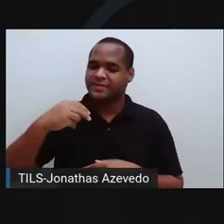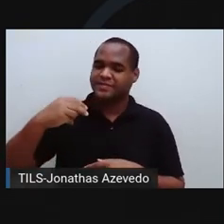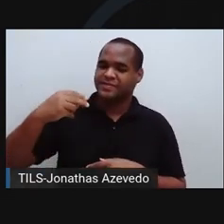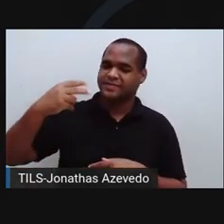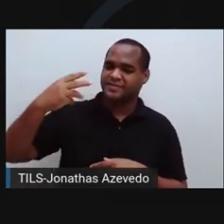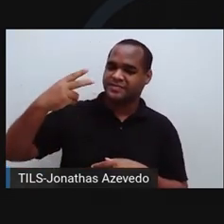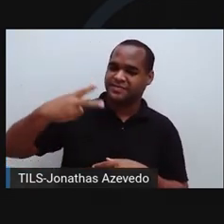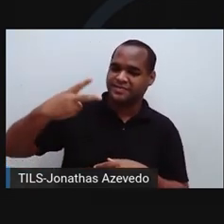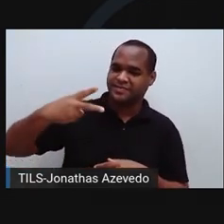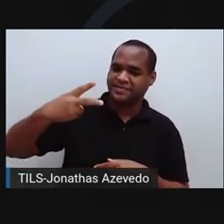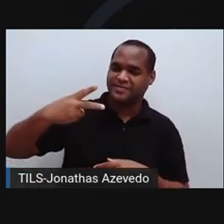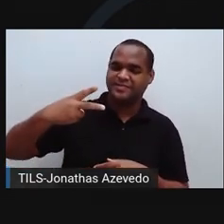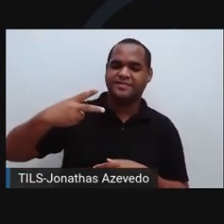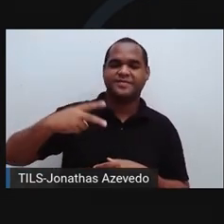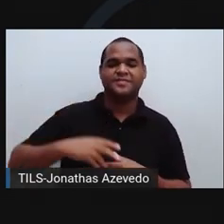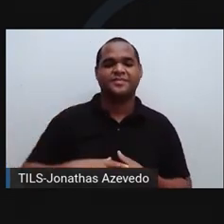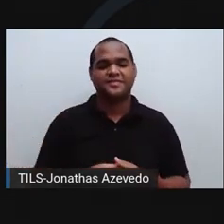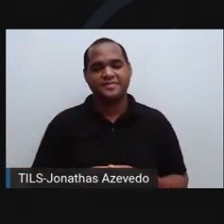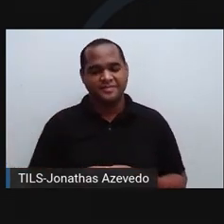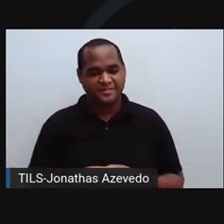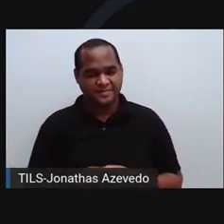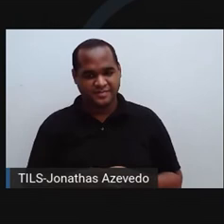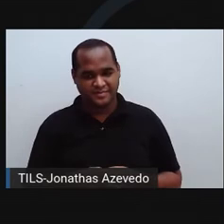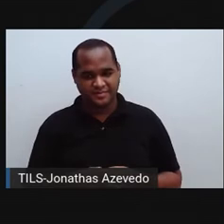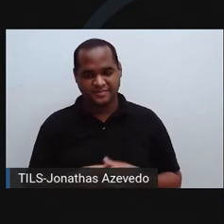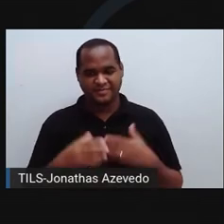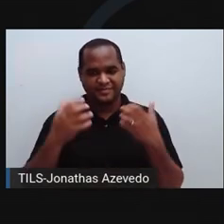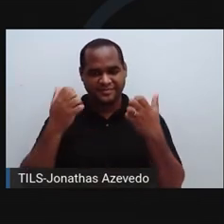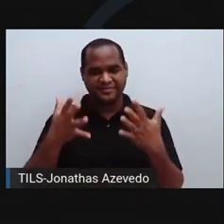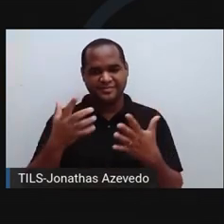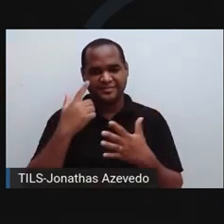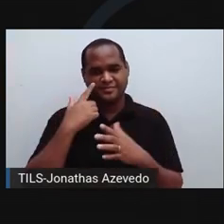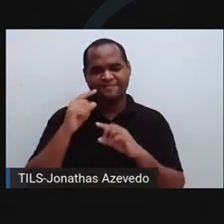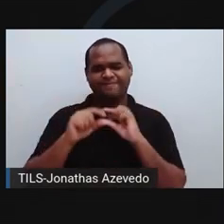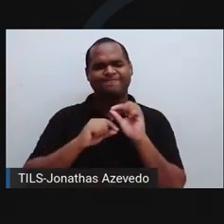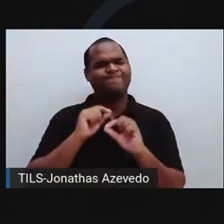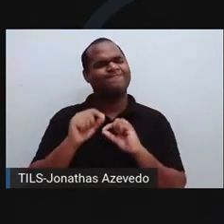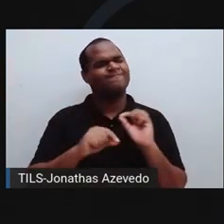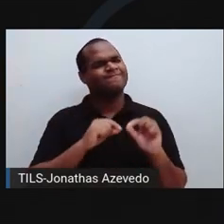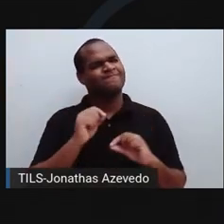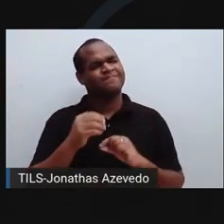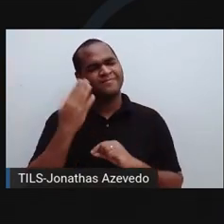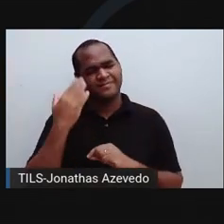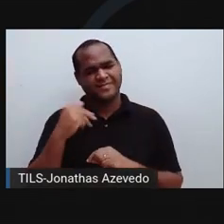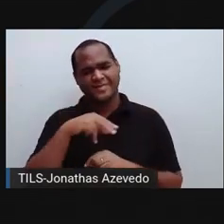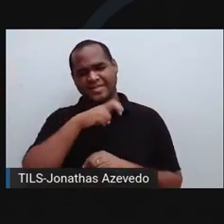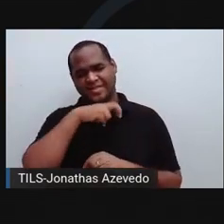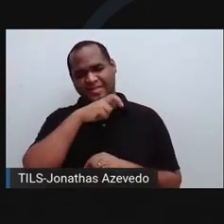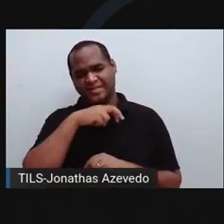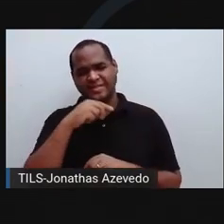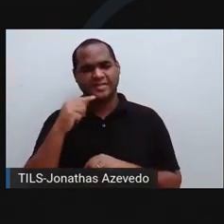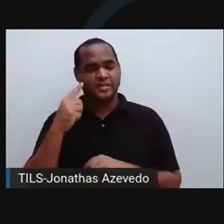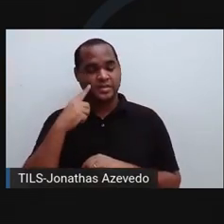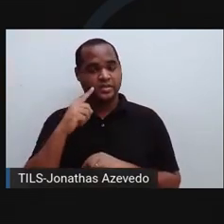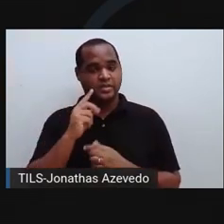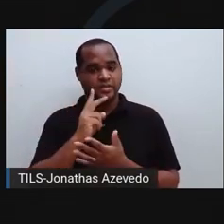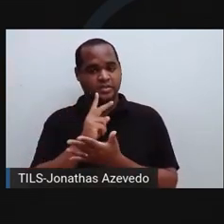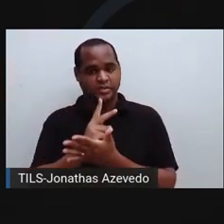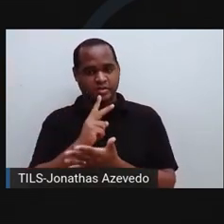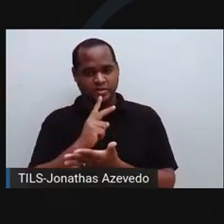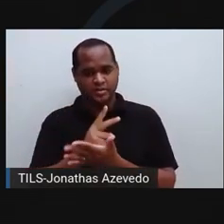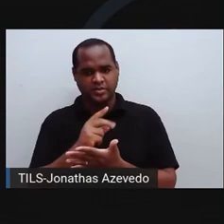secundário. Volta pra cá. Aí eu falo pra você, você fala assim, ah, então a cobra ela é sempre o consumidor secundário, eu vou gravar assim,